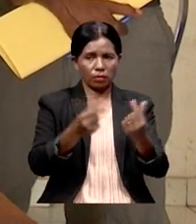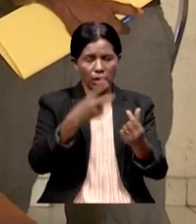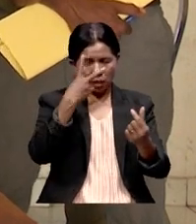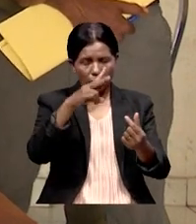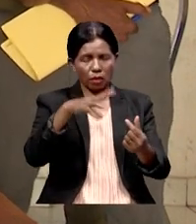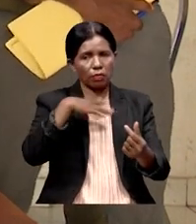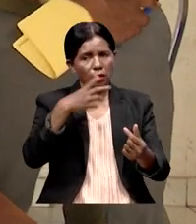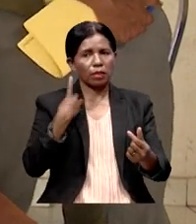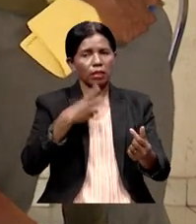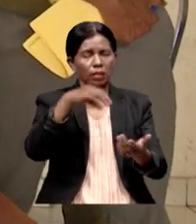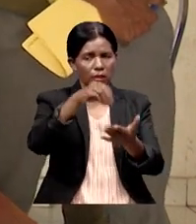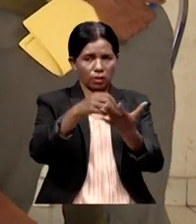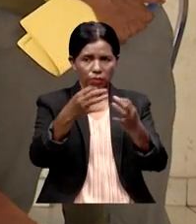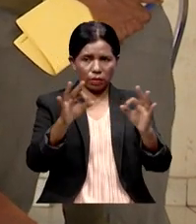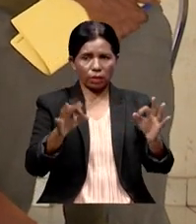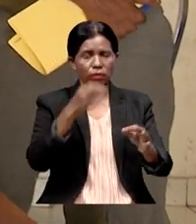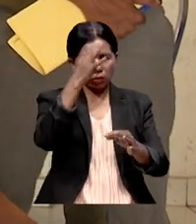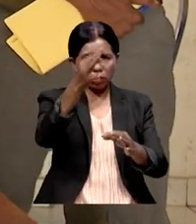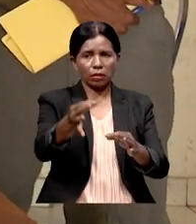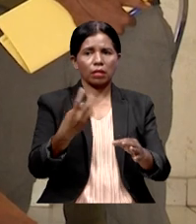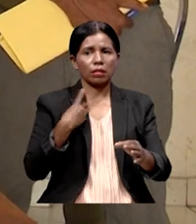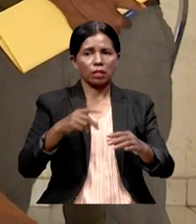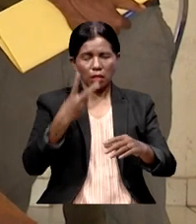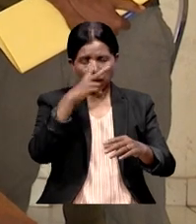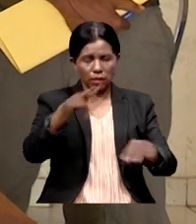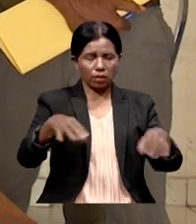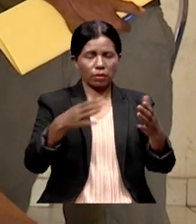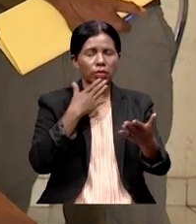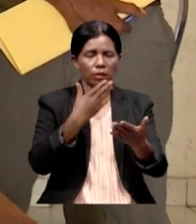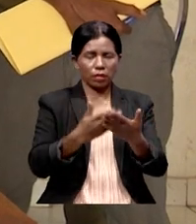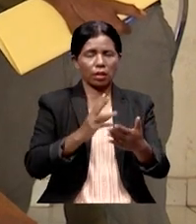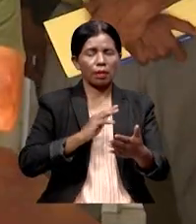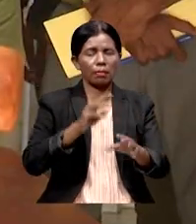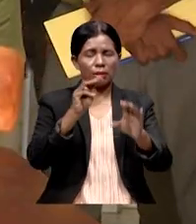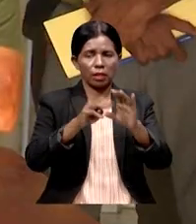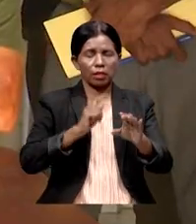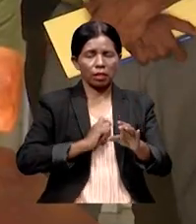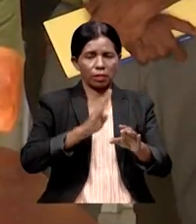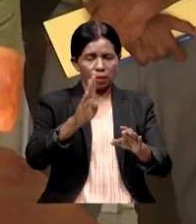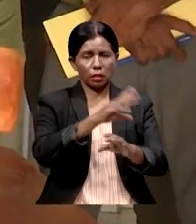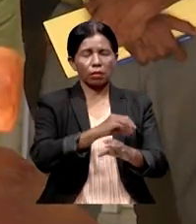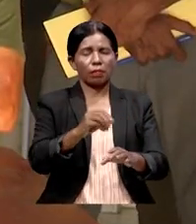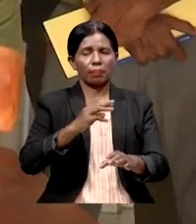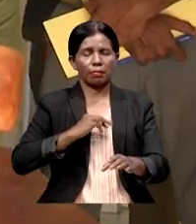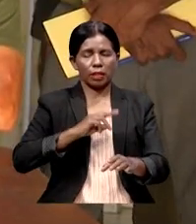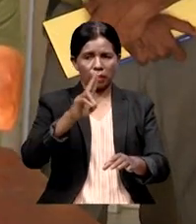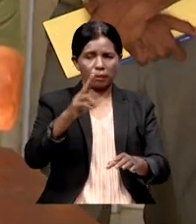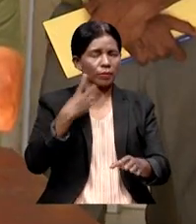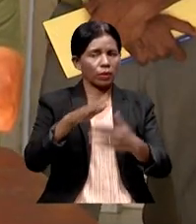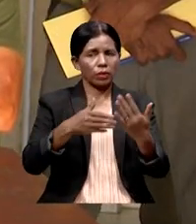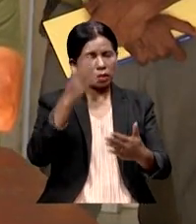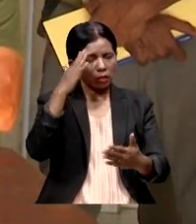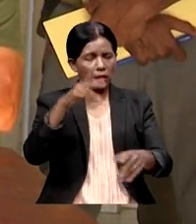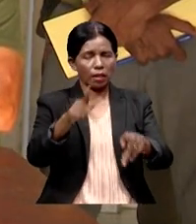kontrol ne ita destaka ona ne be bawen ita se kontrola di klitang ya merkar tebisi malew ita hoto to hatena no potida